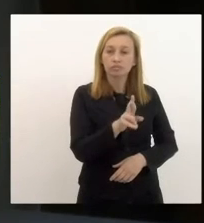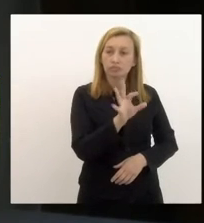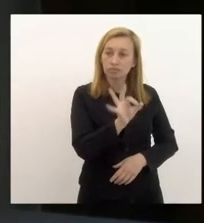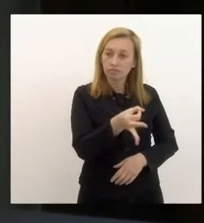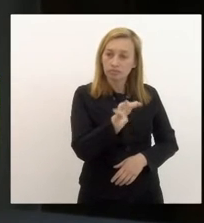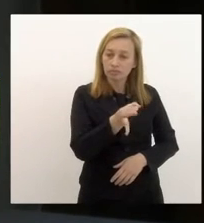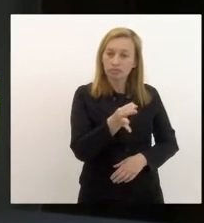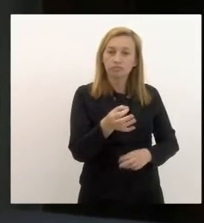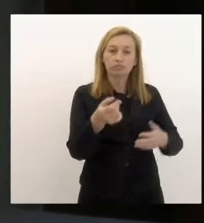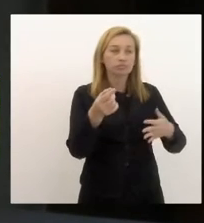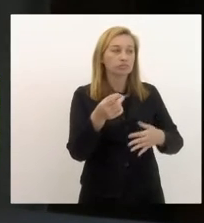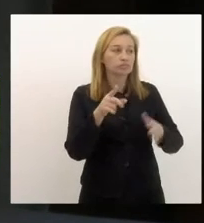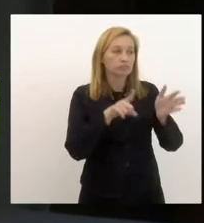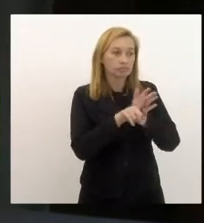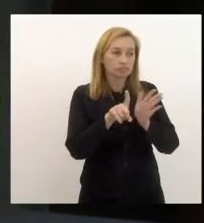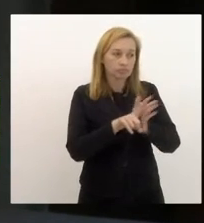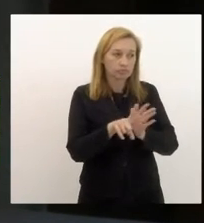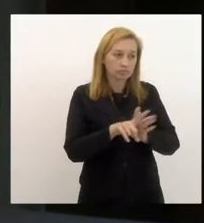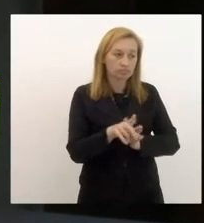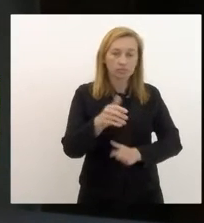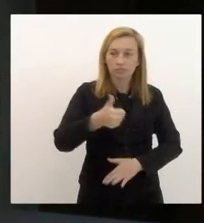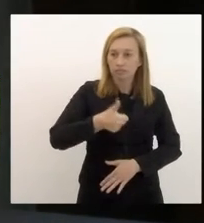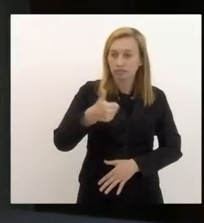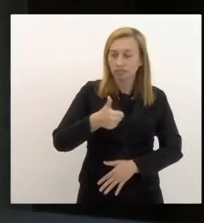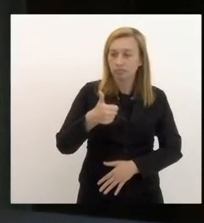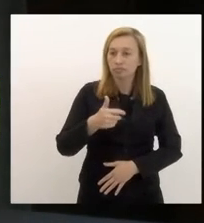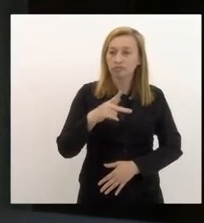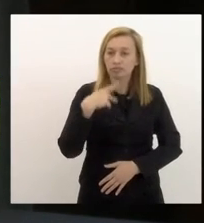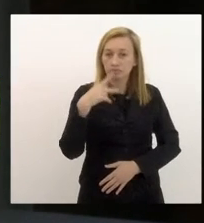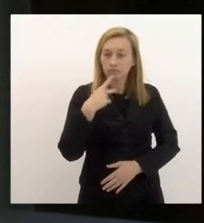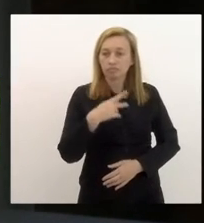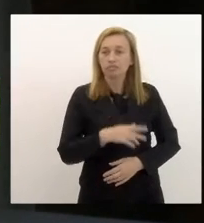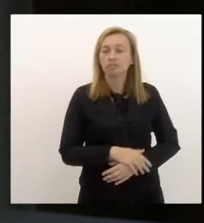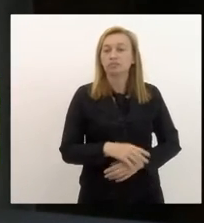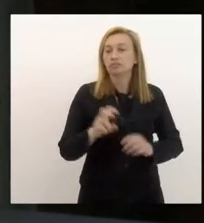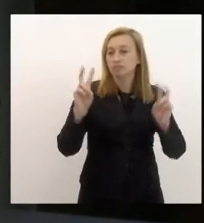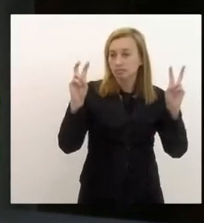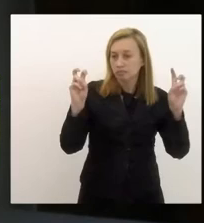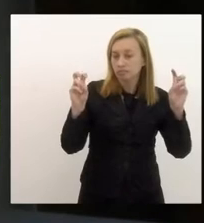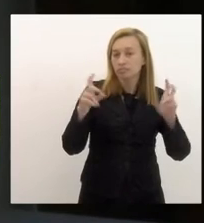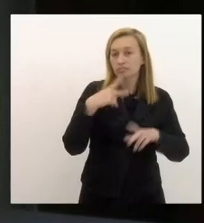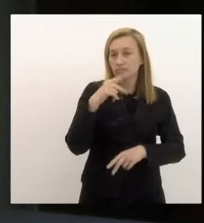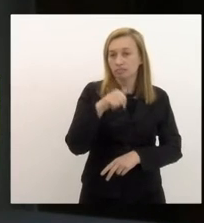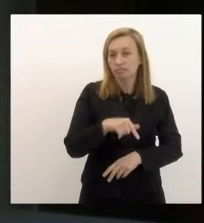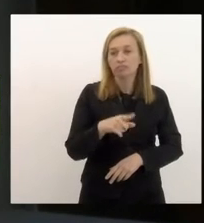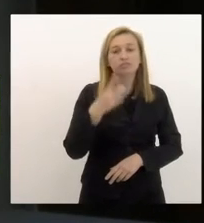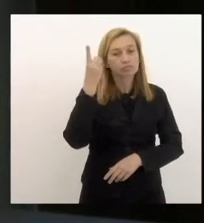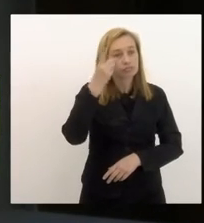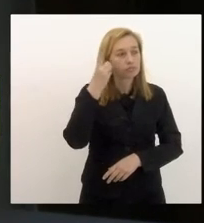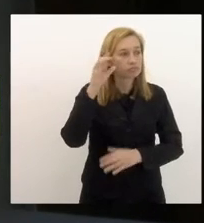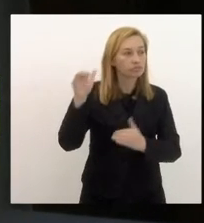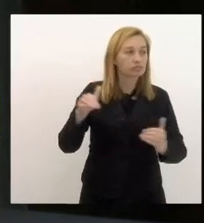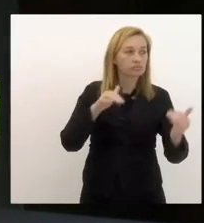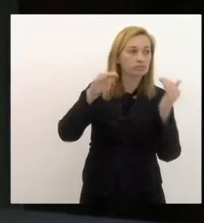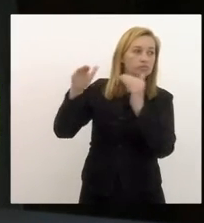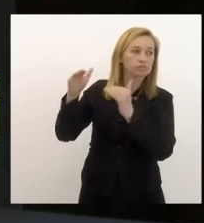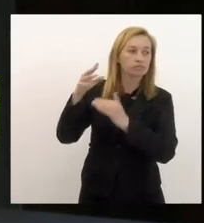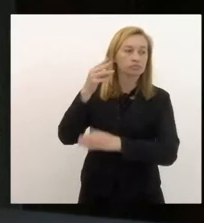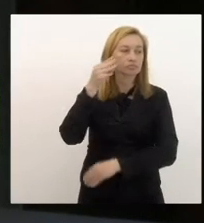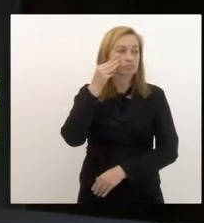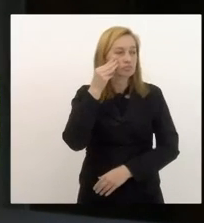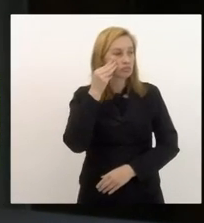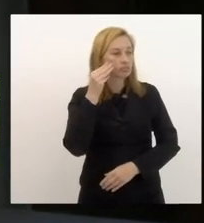as questões em primeiro lugar queria trazer uma questão que foi levantada pela excelentíssima senhora deputada